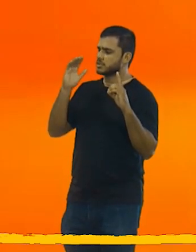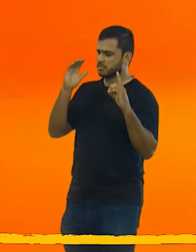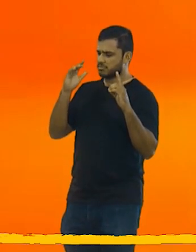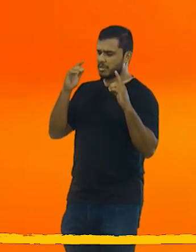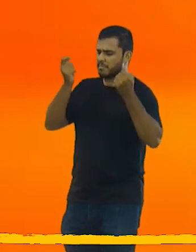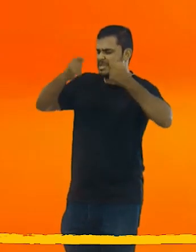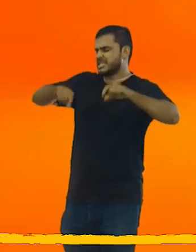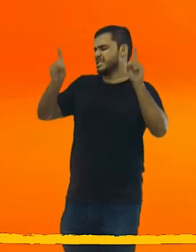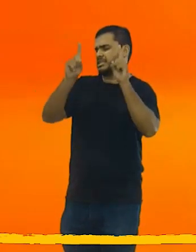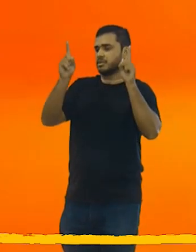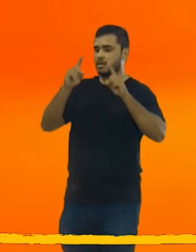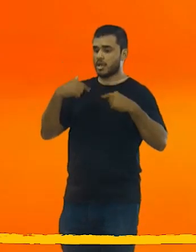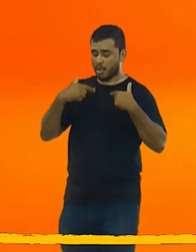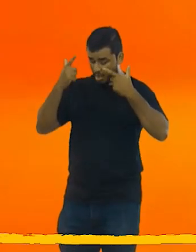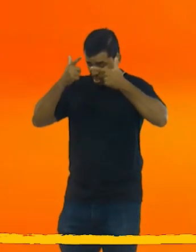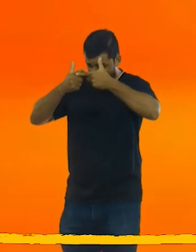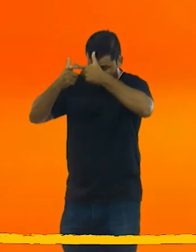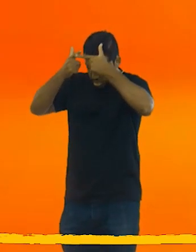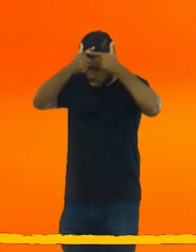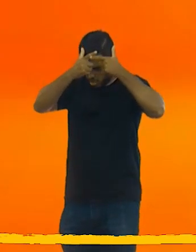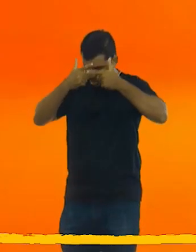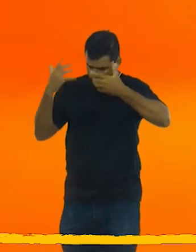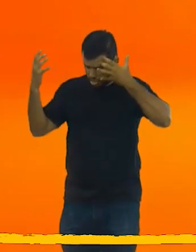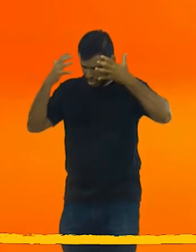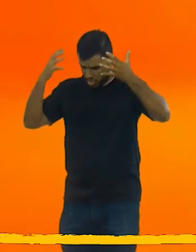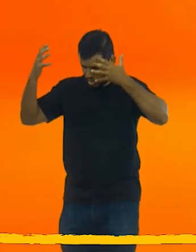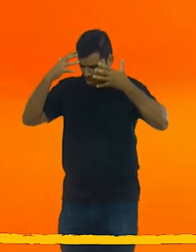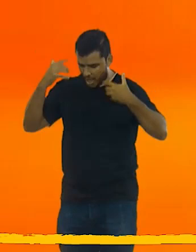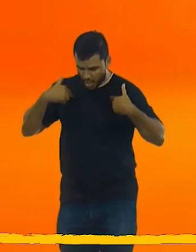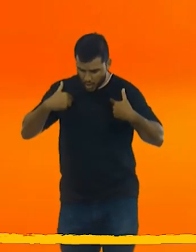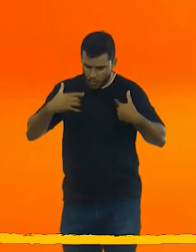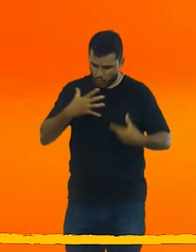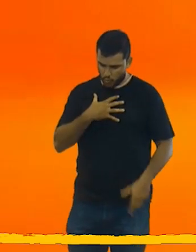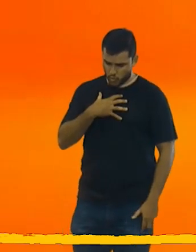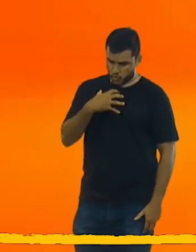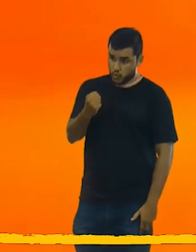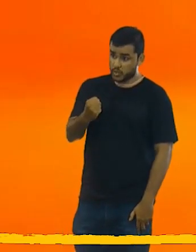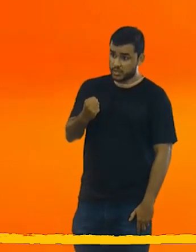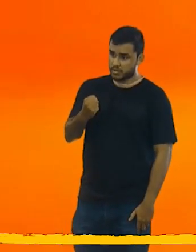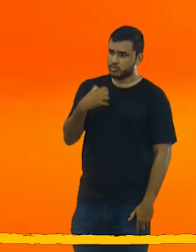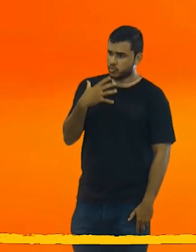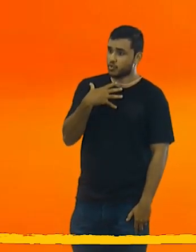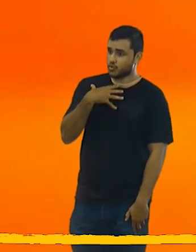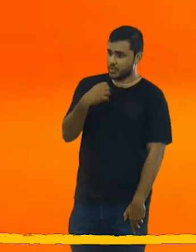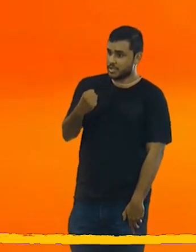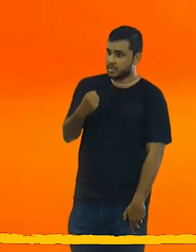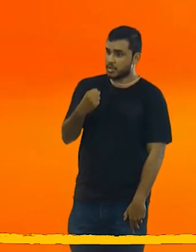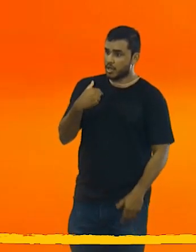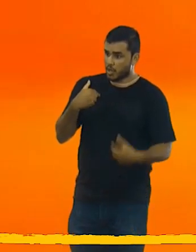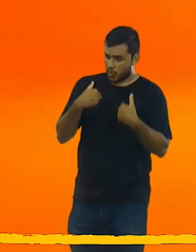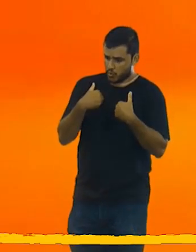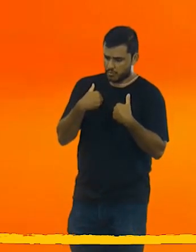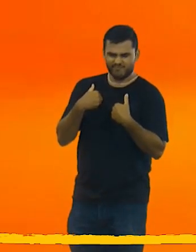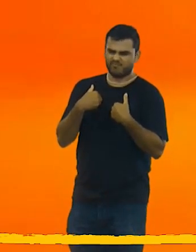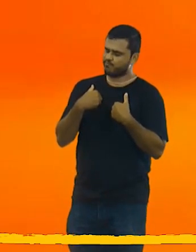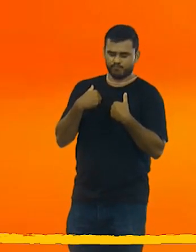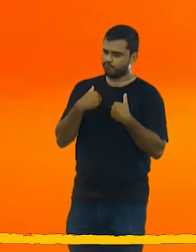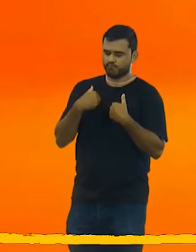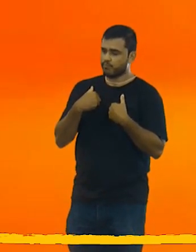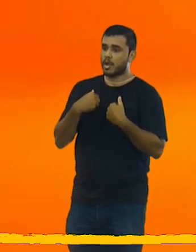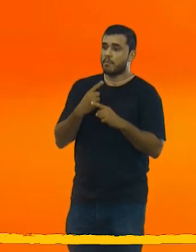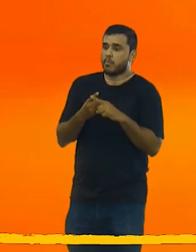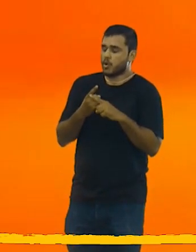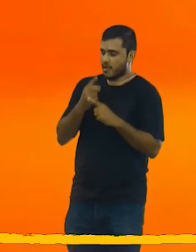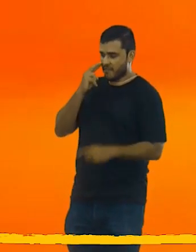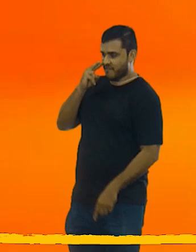porque o Severino cogitava o suicídio ao chegar a Recife, mas ao ver uma criança nascer, ele se renova na